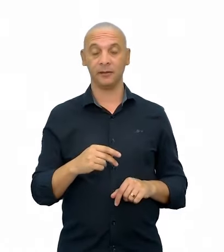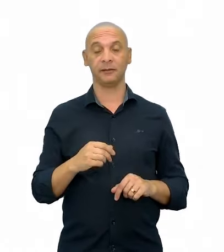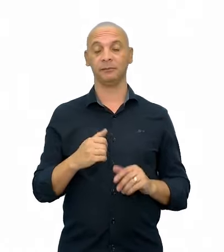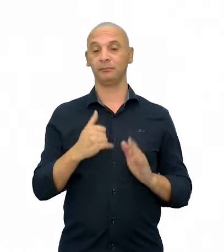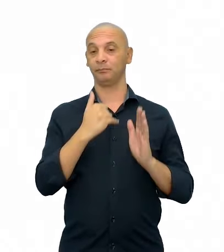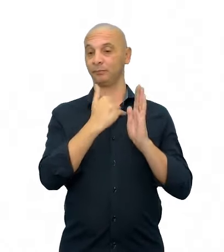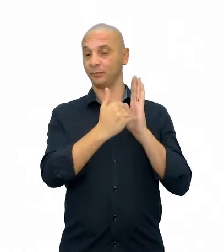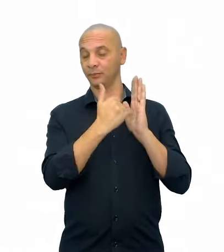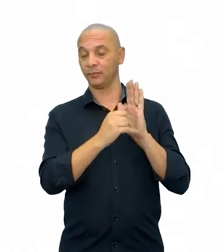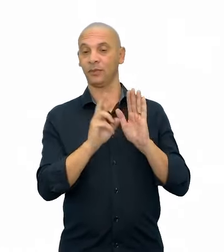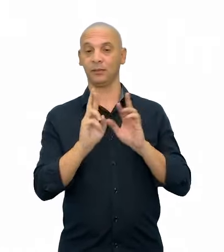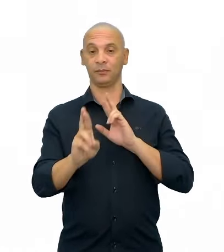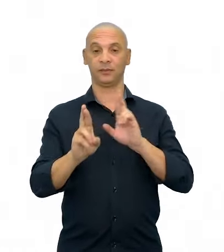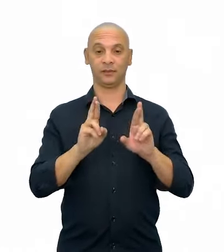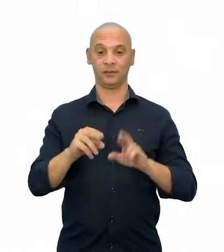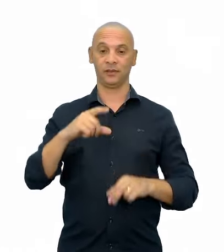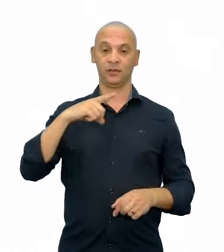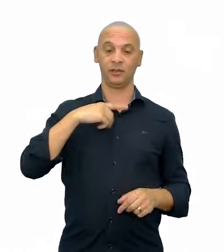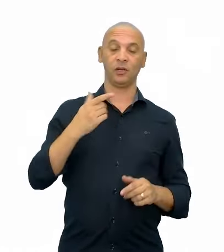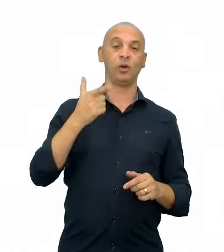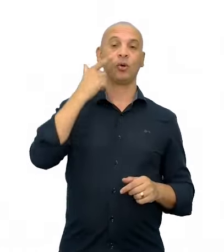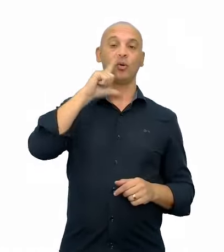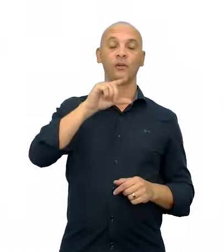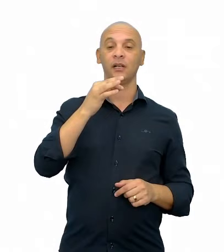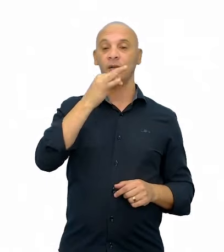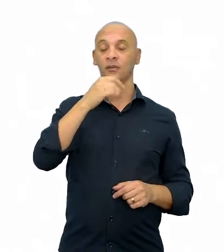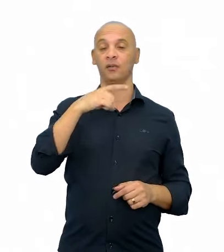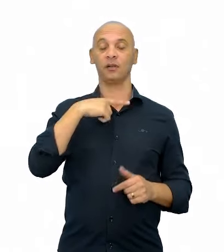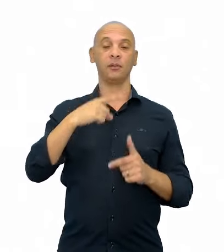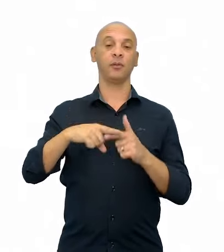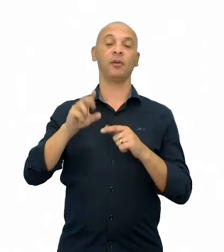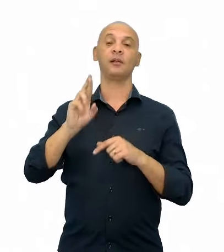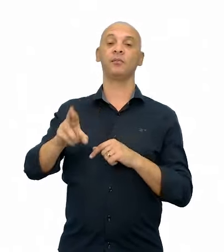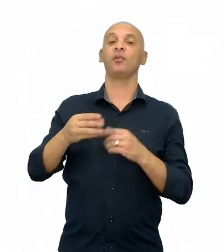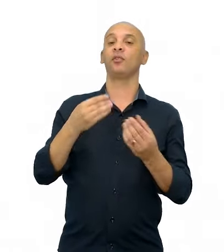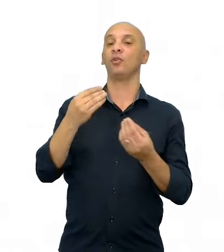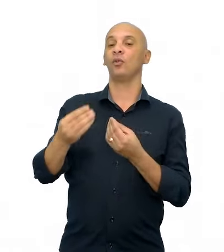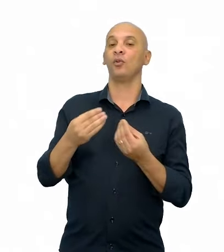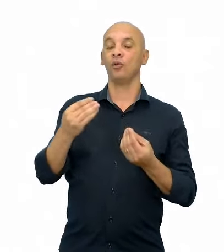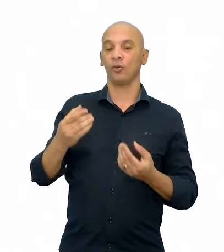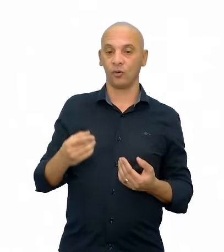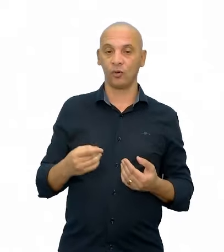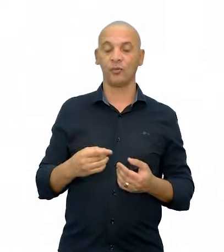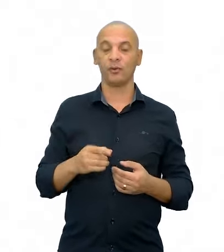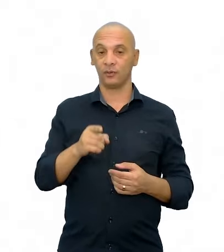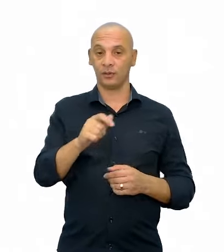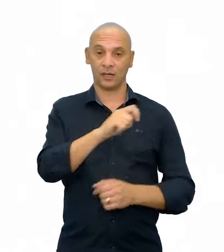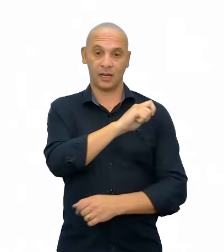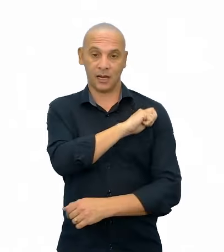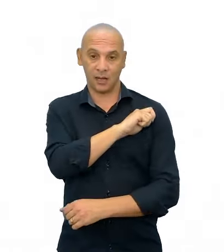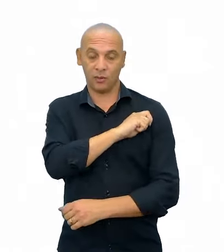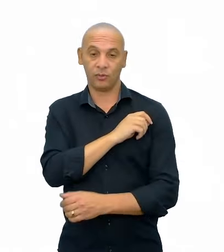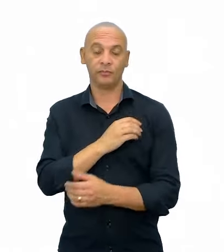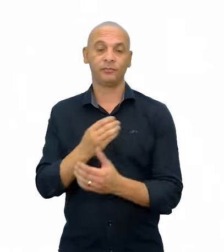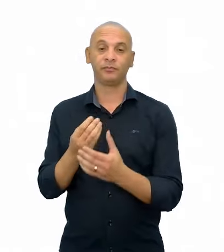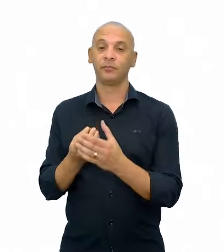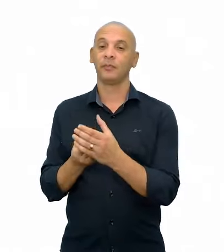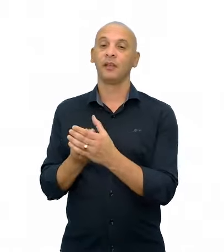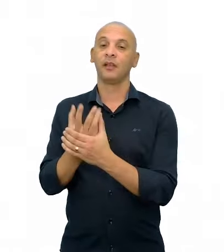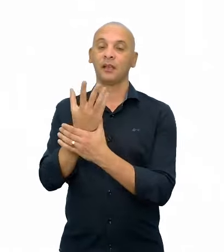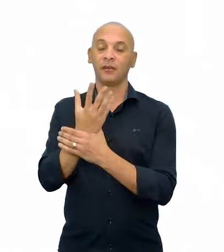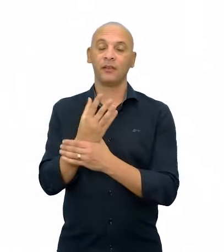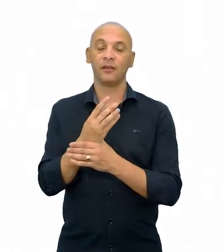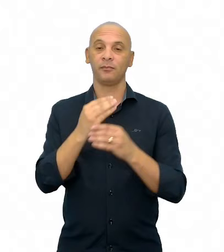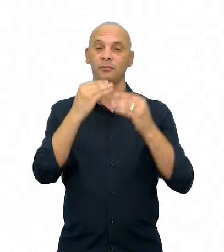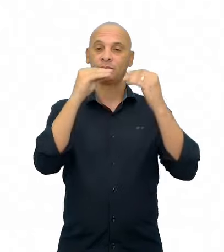abstração de representações para chegar à solução de um problema, sugerimos que peçam aos estudantes que criem um fluxograma a